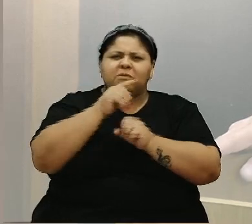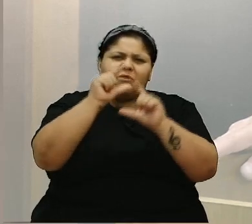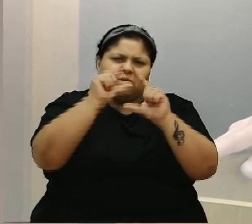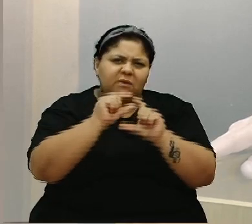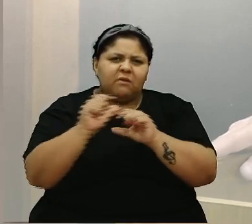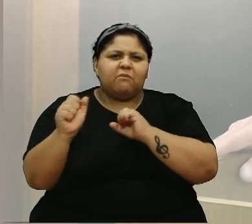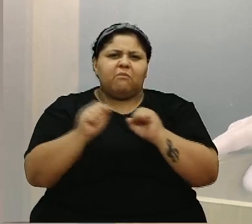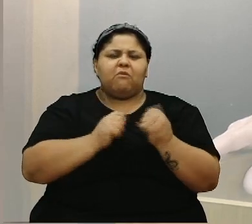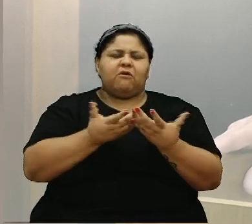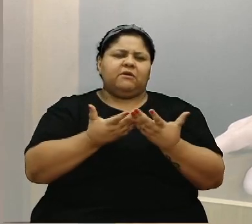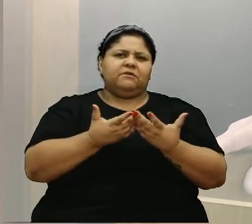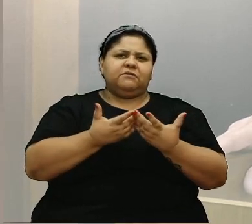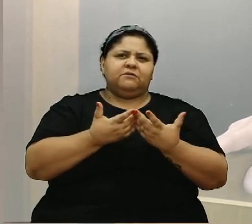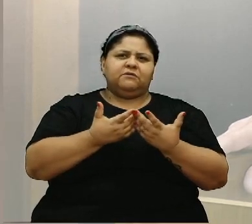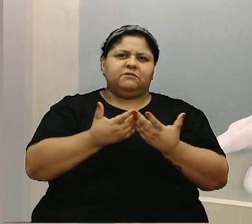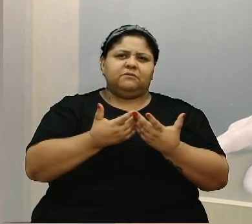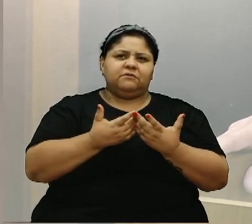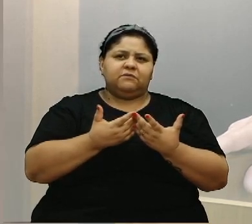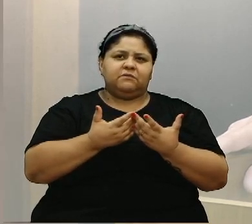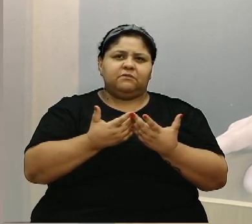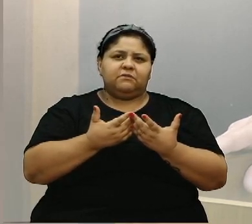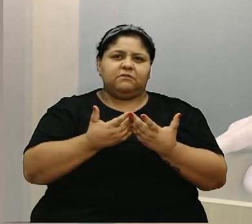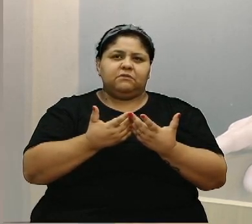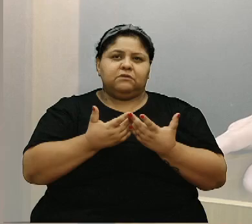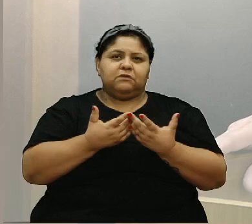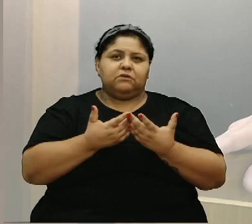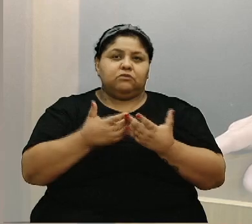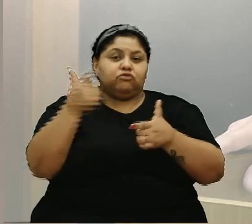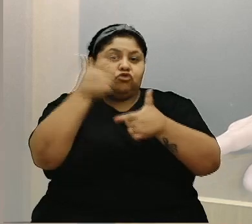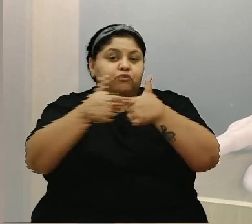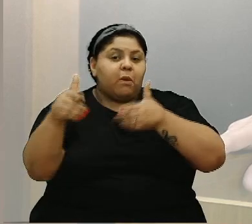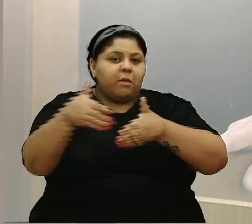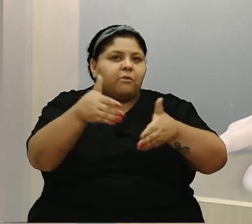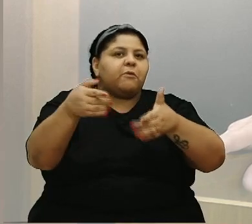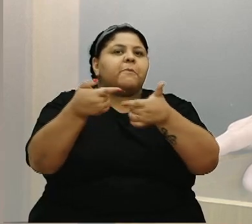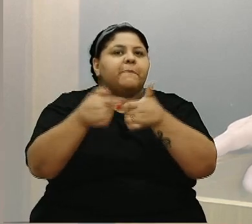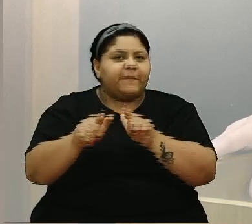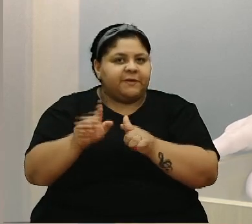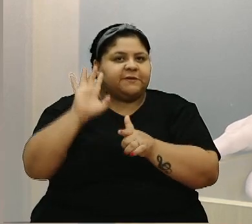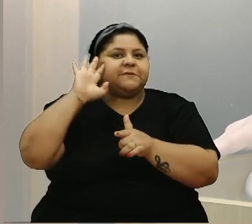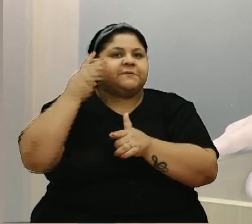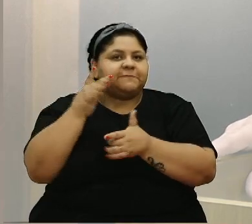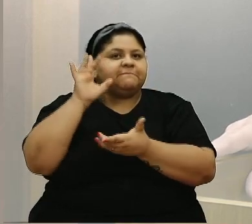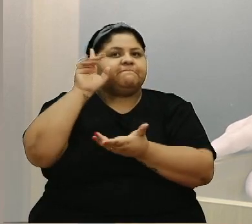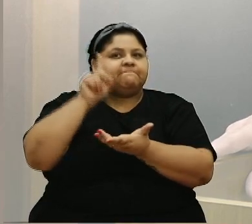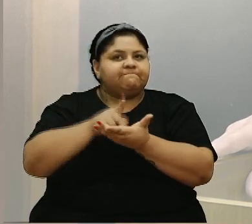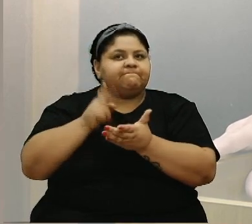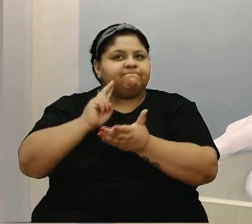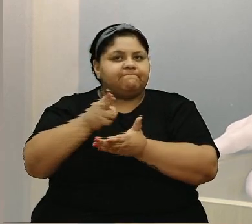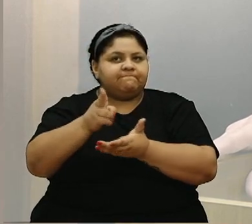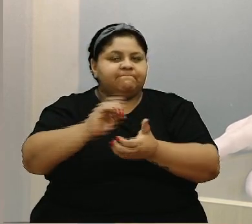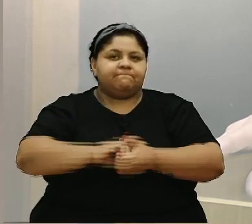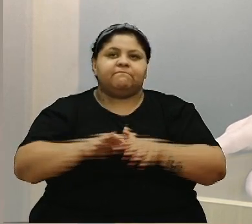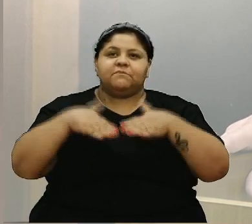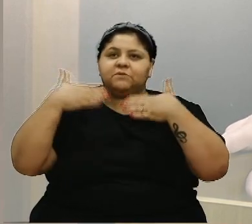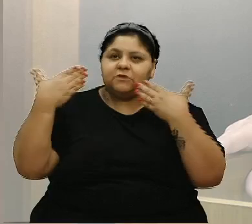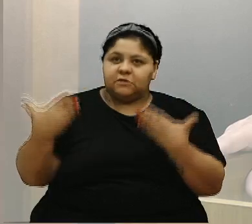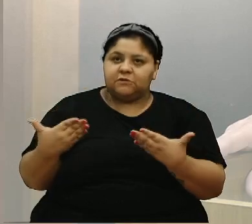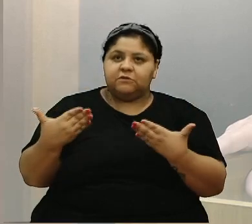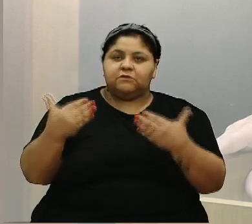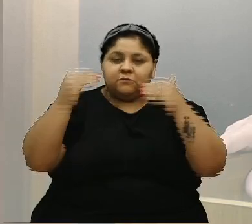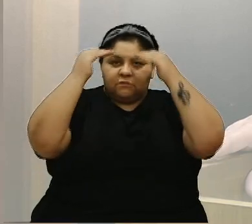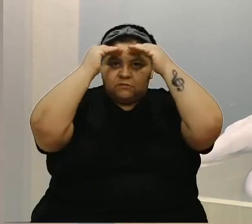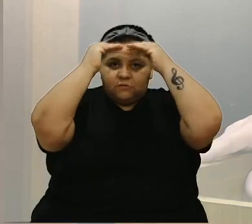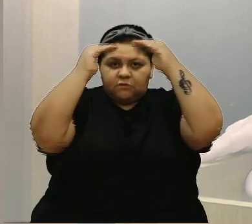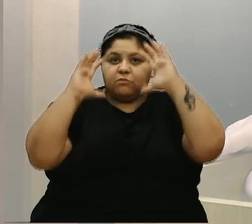pode te dar uns tombos, uns percalços, mas ela vem, ela estabelece e fica. Então fica o meu maior respeito